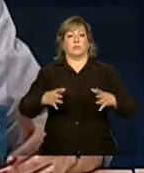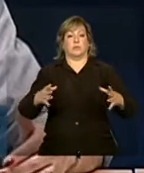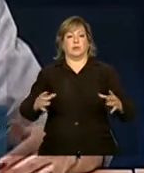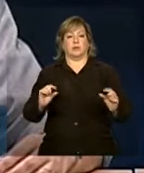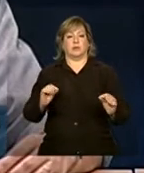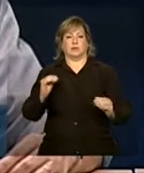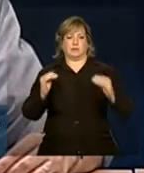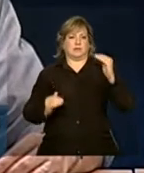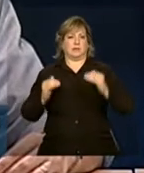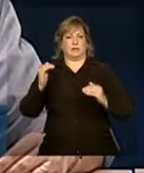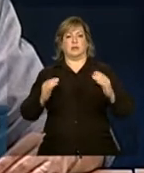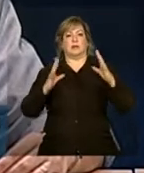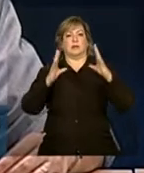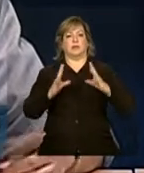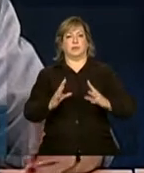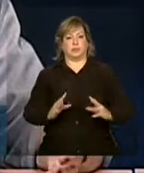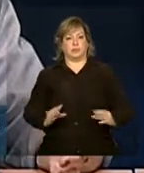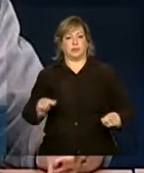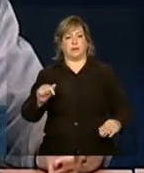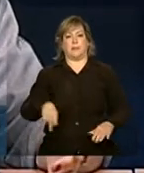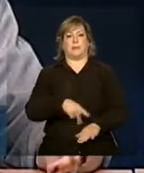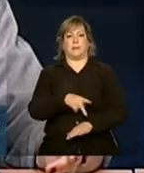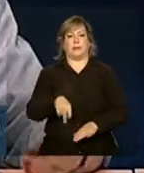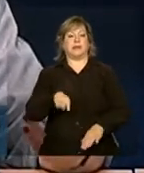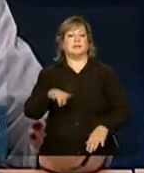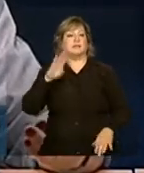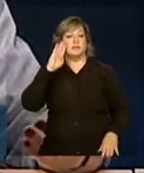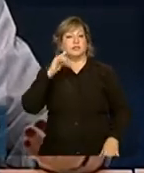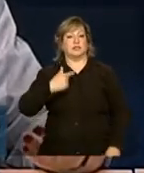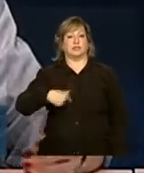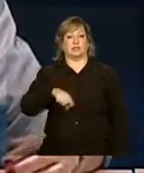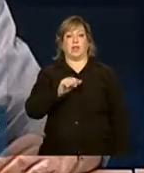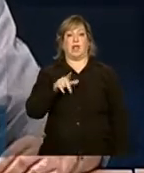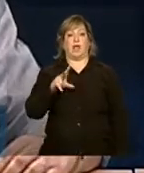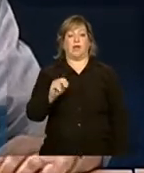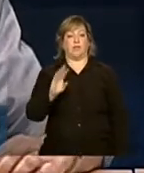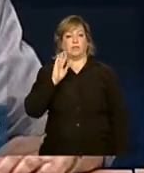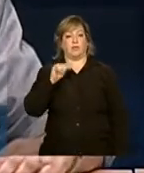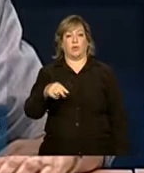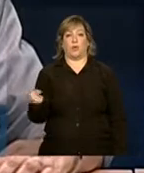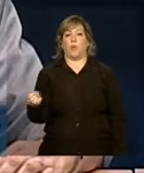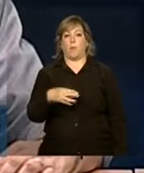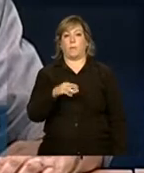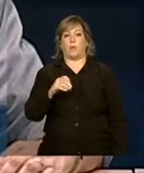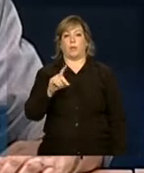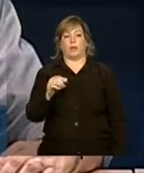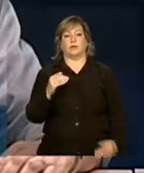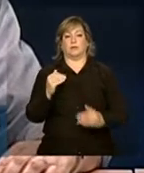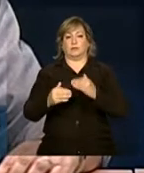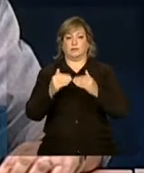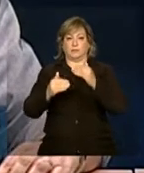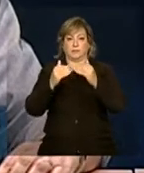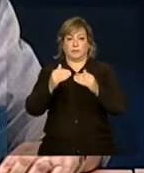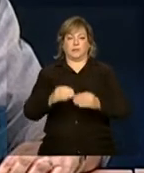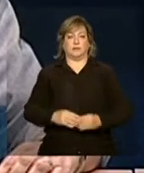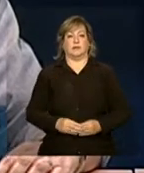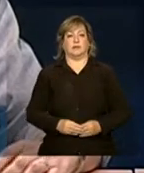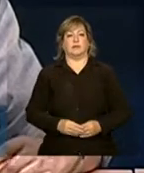da desigualdade no nosso país isso é um dos objetivos maiores desse novo modelo de desenvolvimento